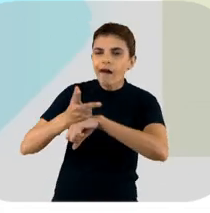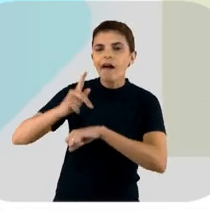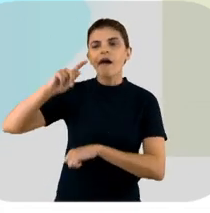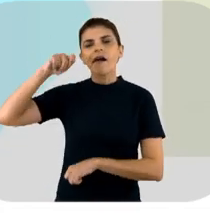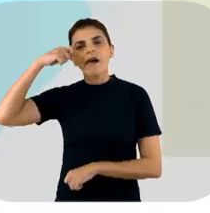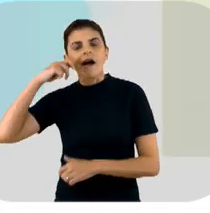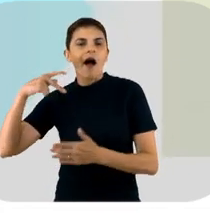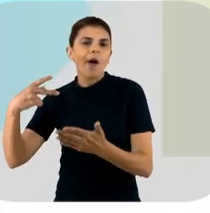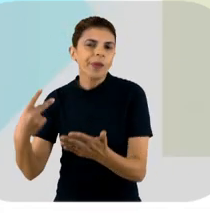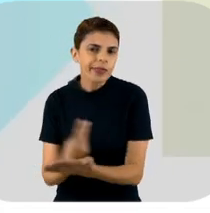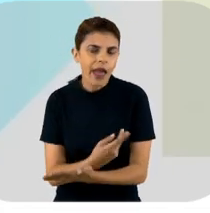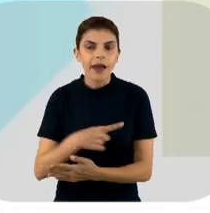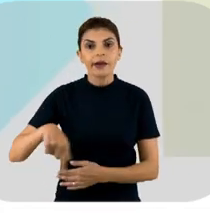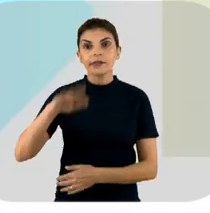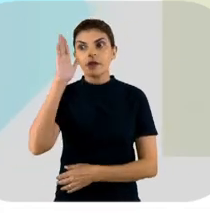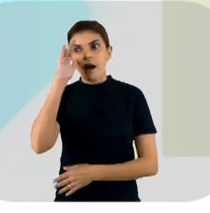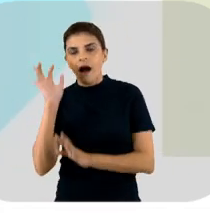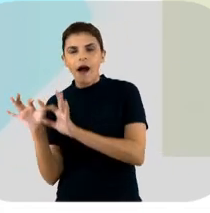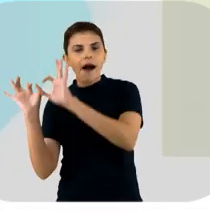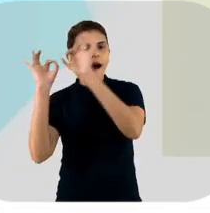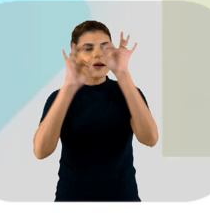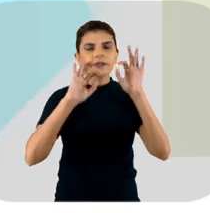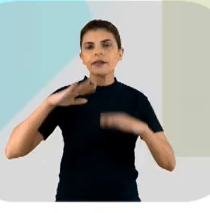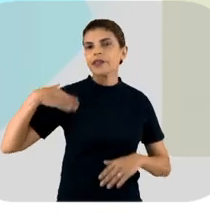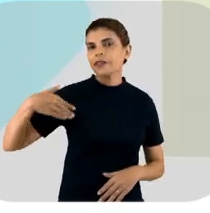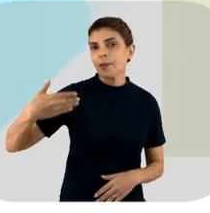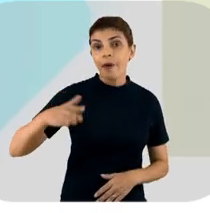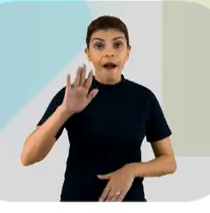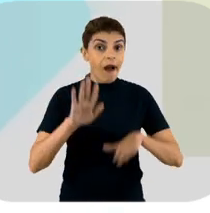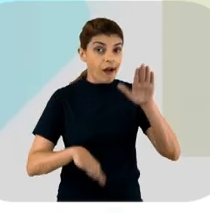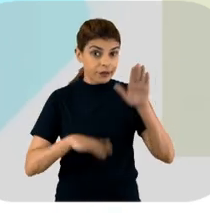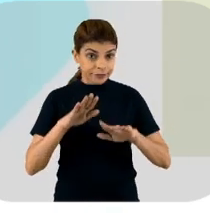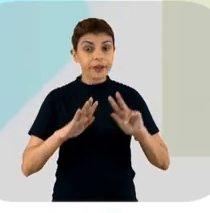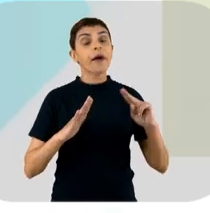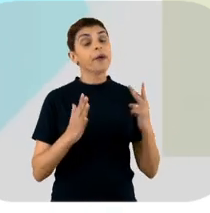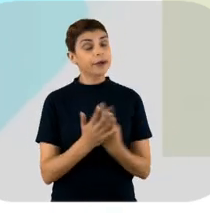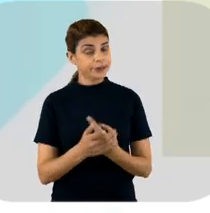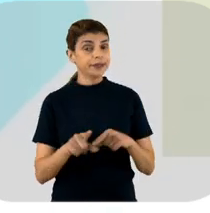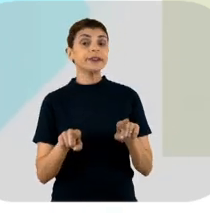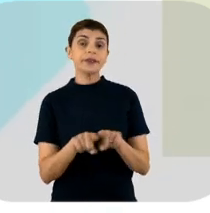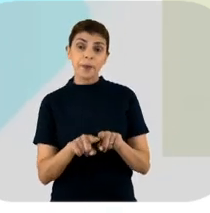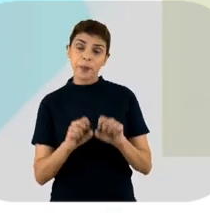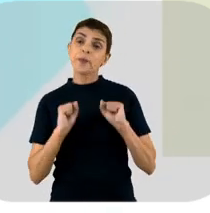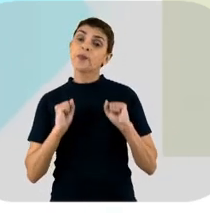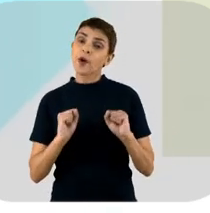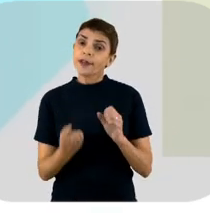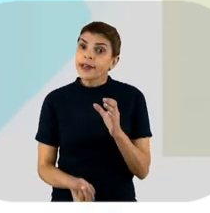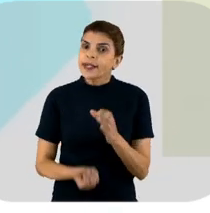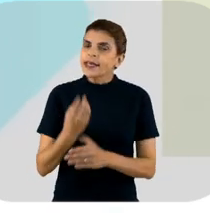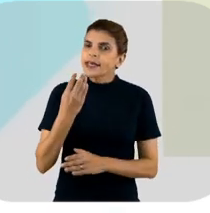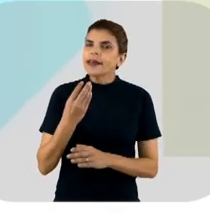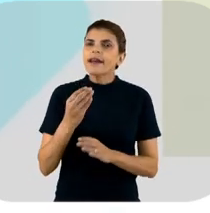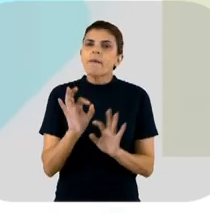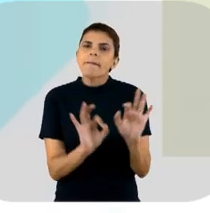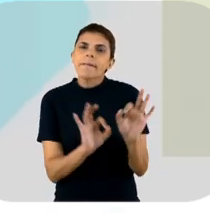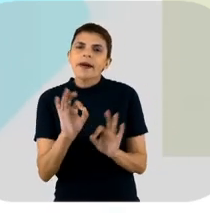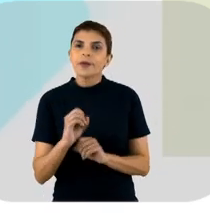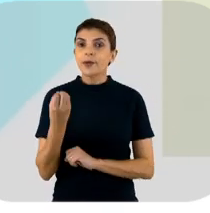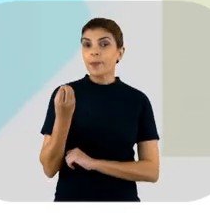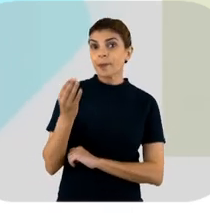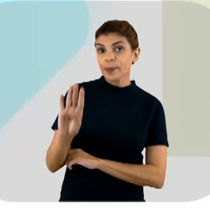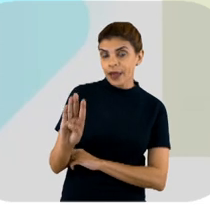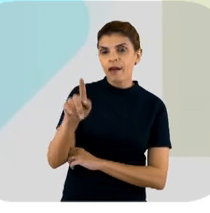gravar aquilo que acontece para que eles assistam depois, mas às vezes você pode também criar um plano que